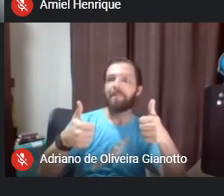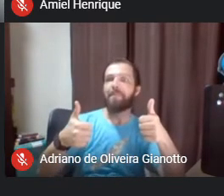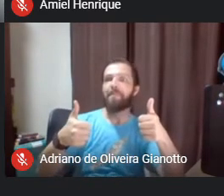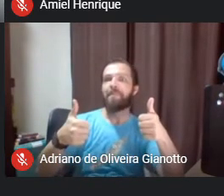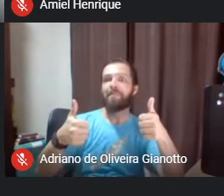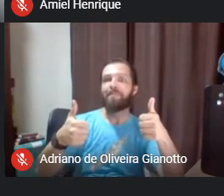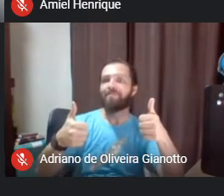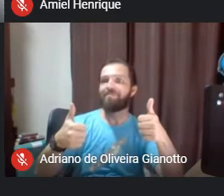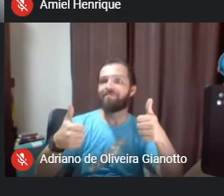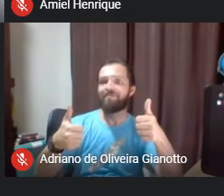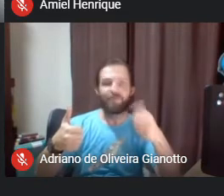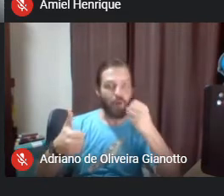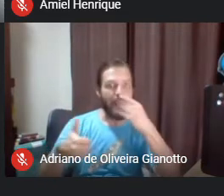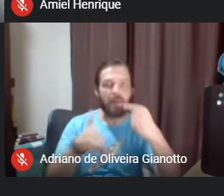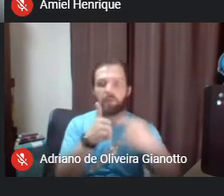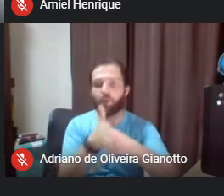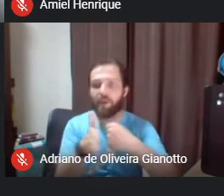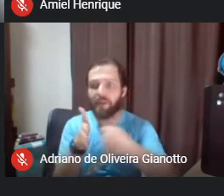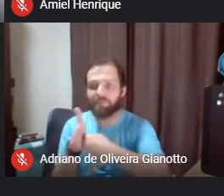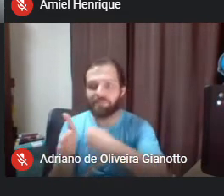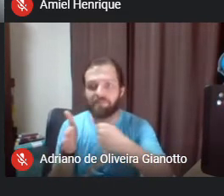Tudo bem?